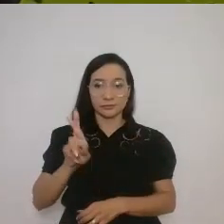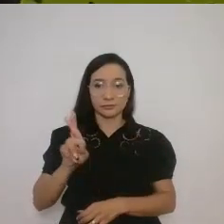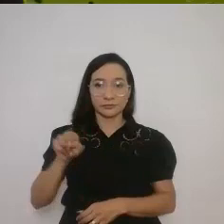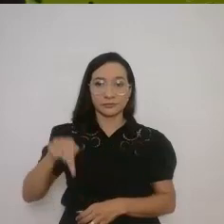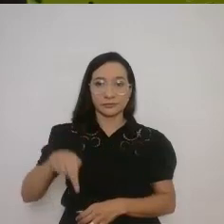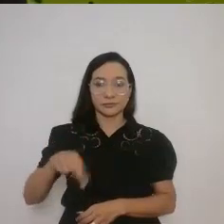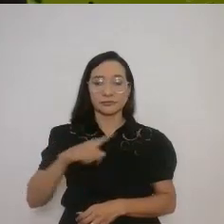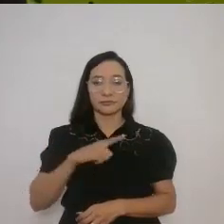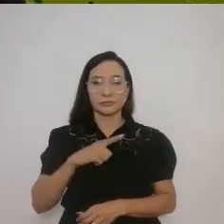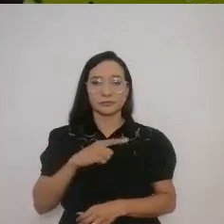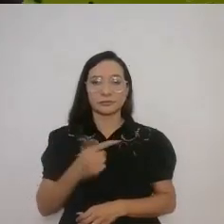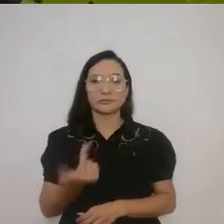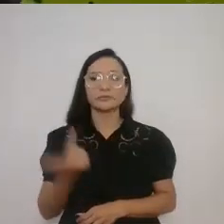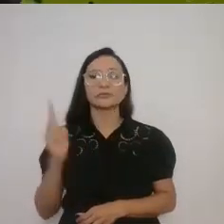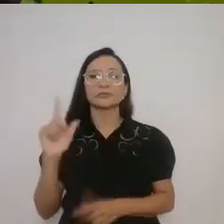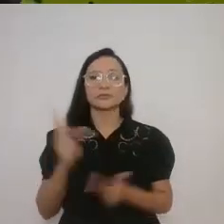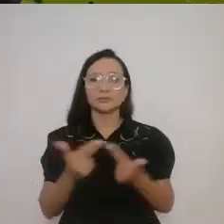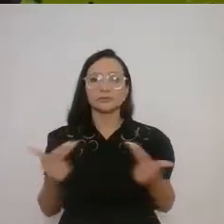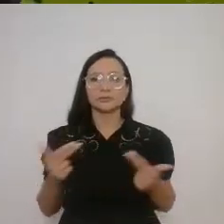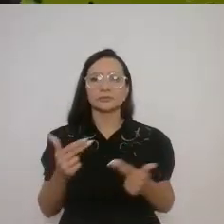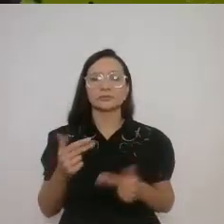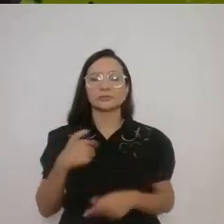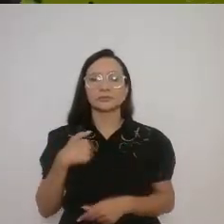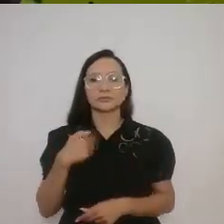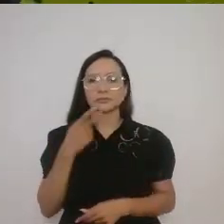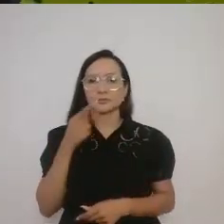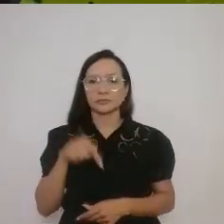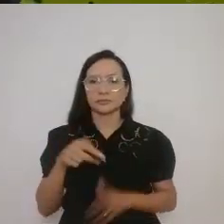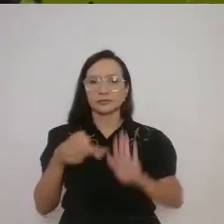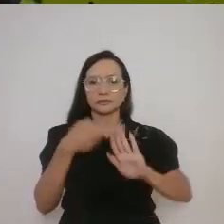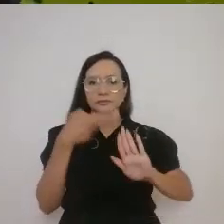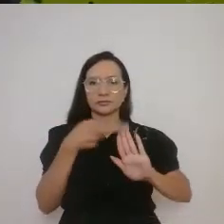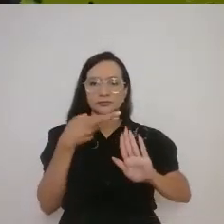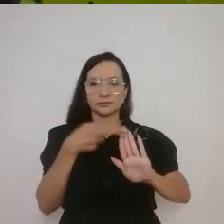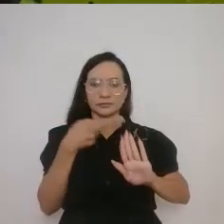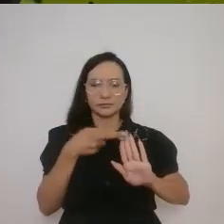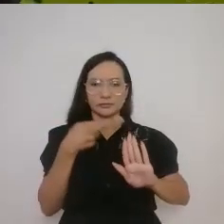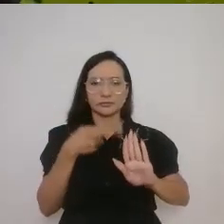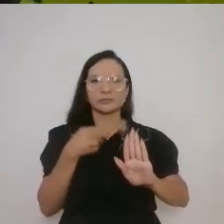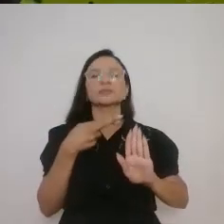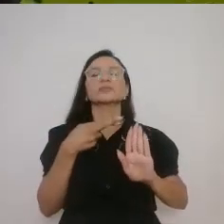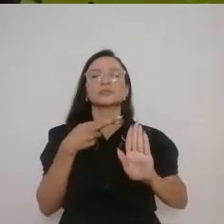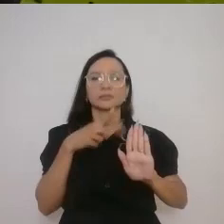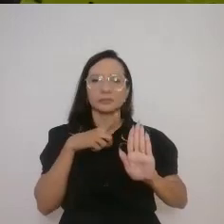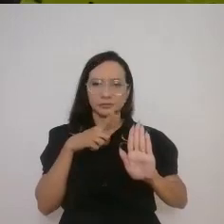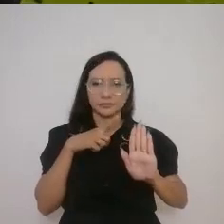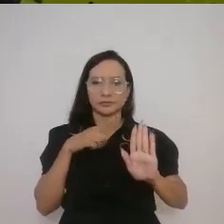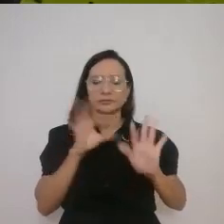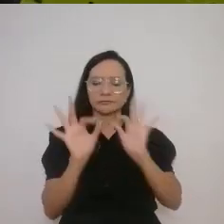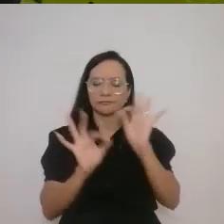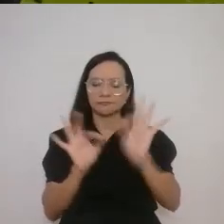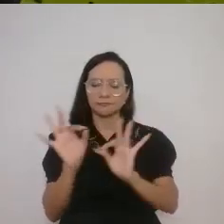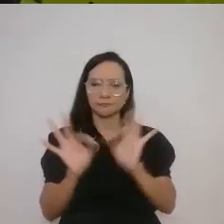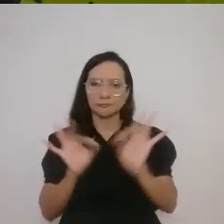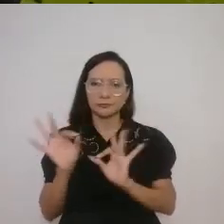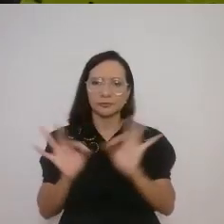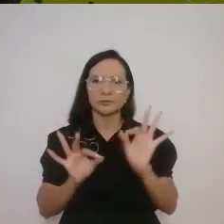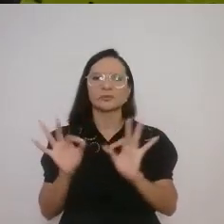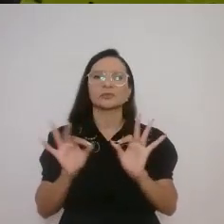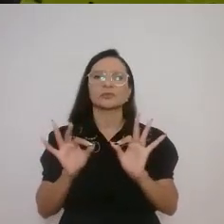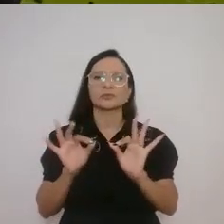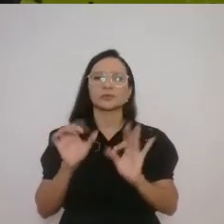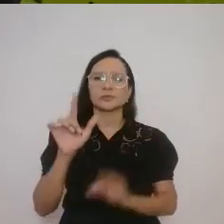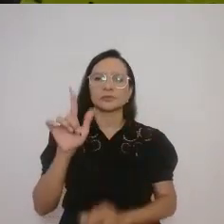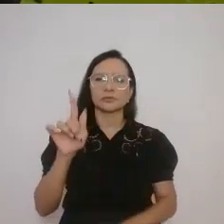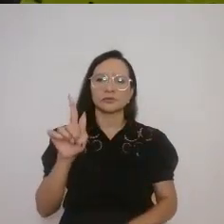providências. Adianto que essa resolução foi elaborada pelo Gabinete de Segurança Institucional após contato com a